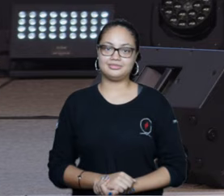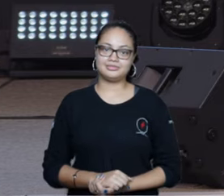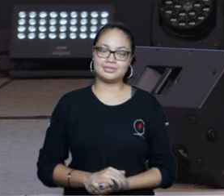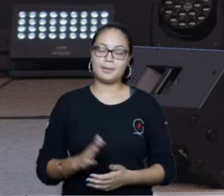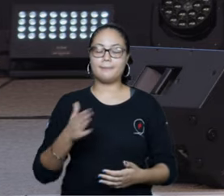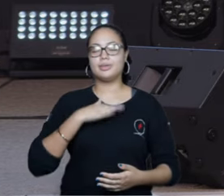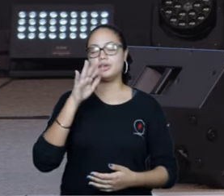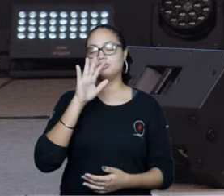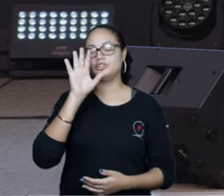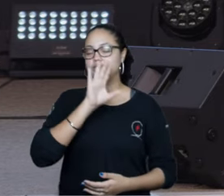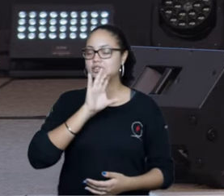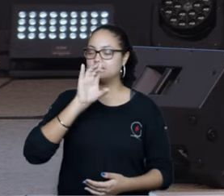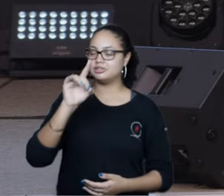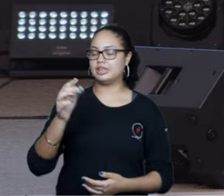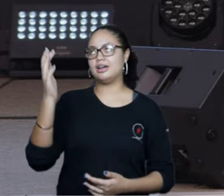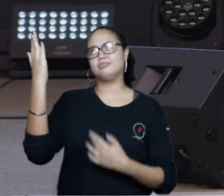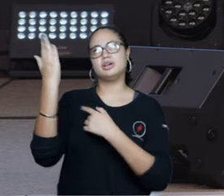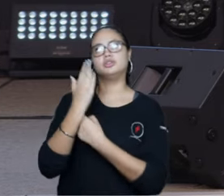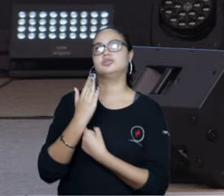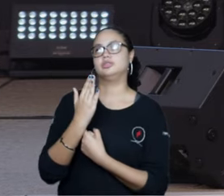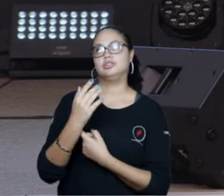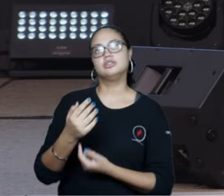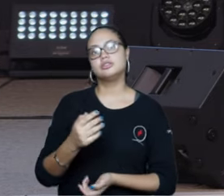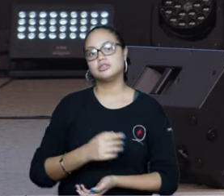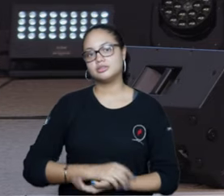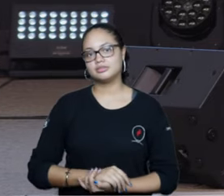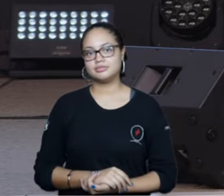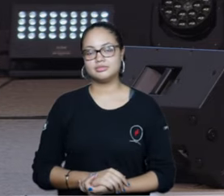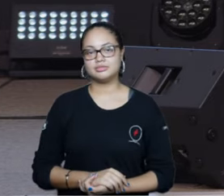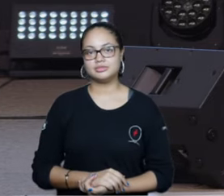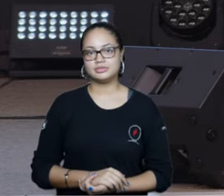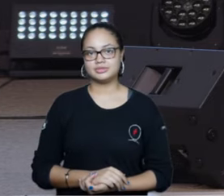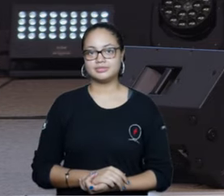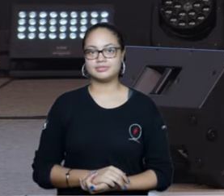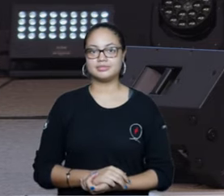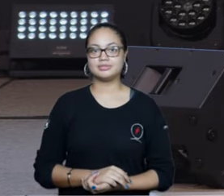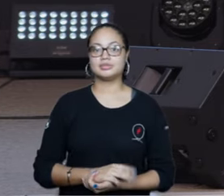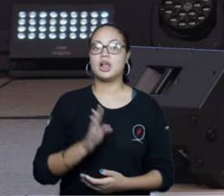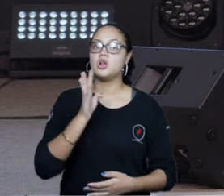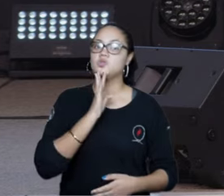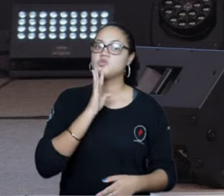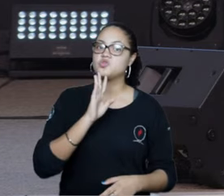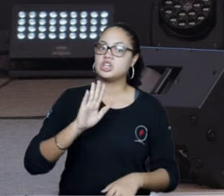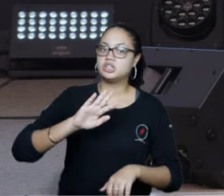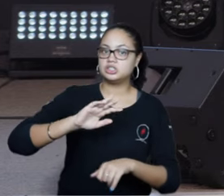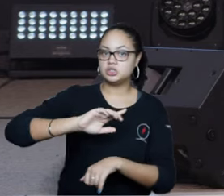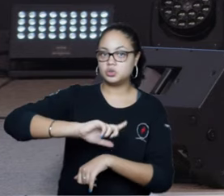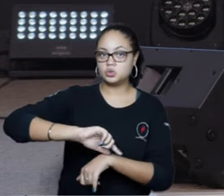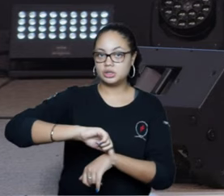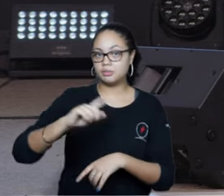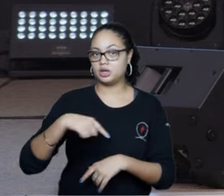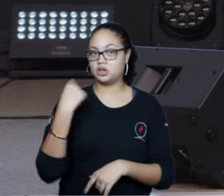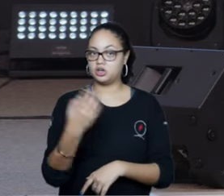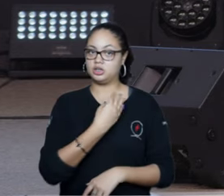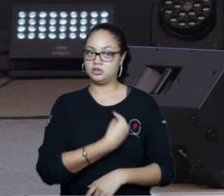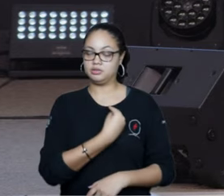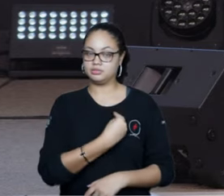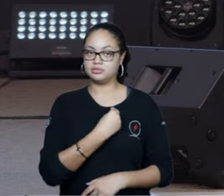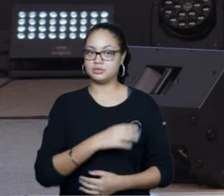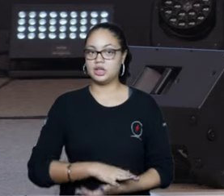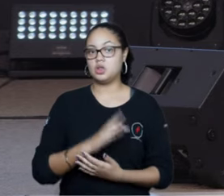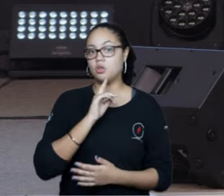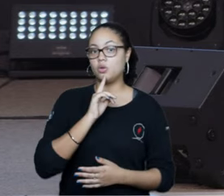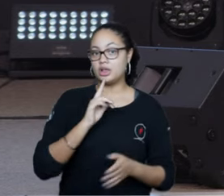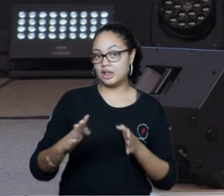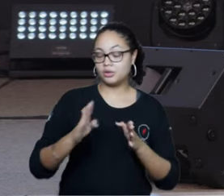meu Jesus Ajuda nós Ei conhece o tempo que estamos vivendo conhece esse